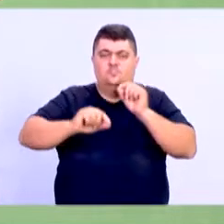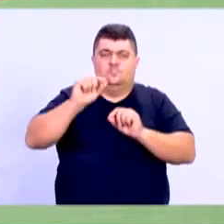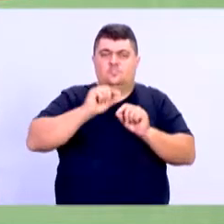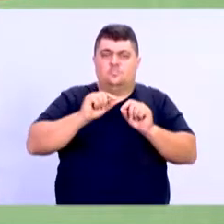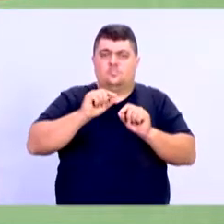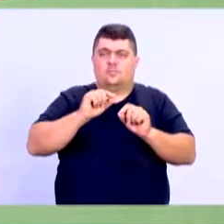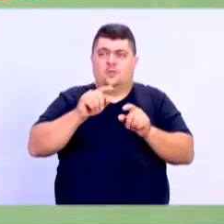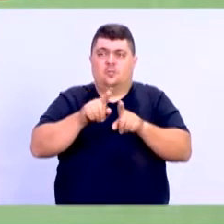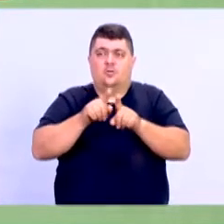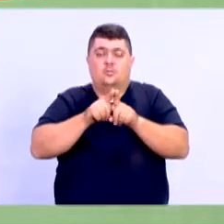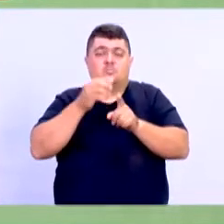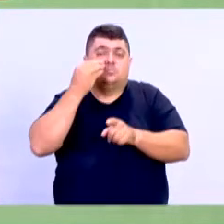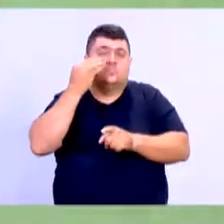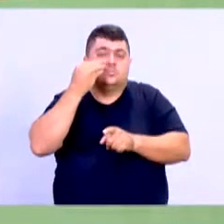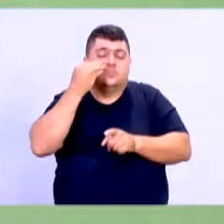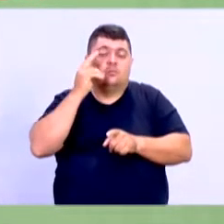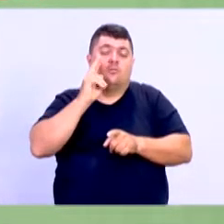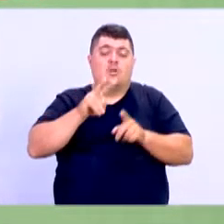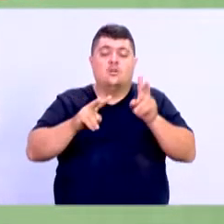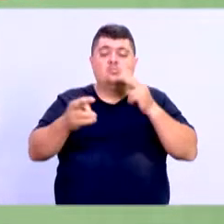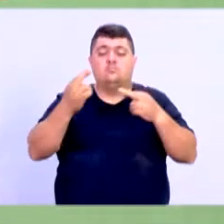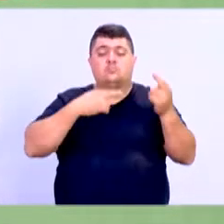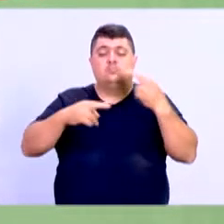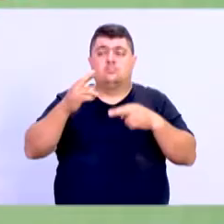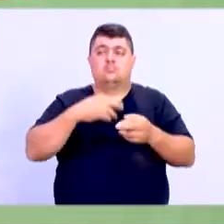pessoas e verificar os resultados.